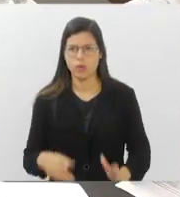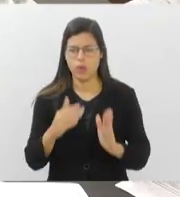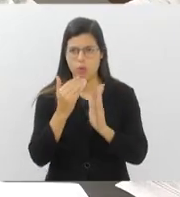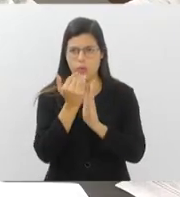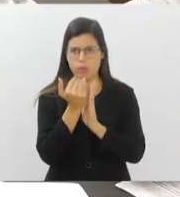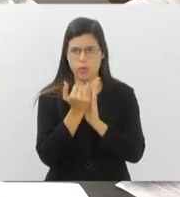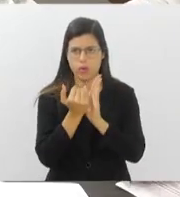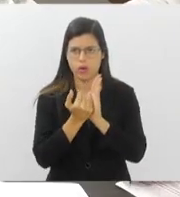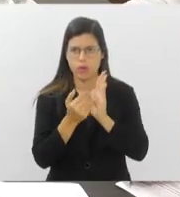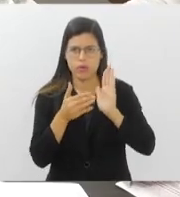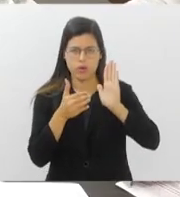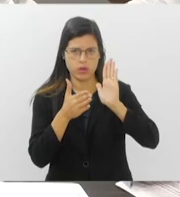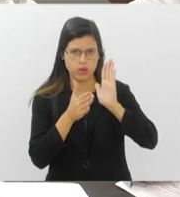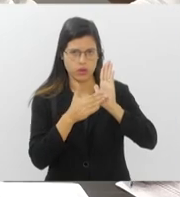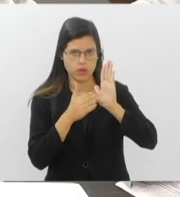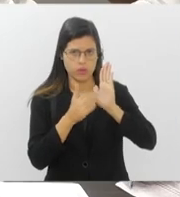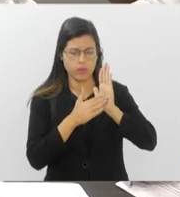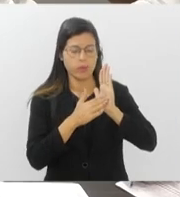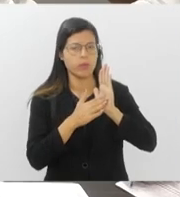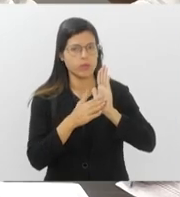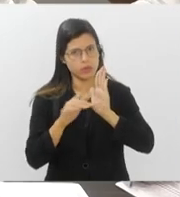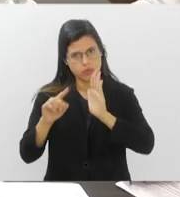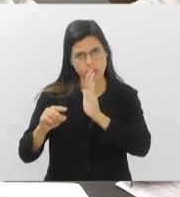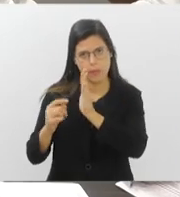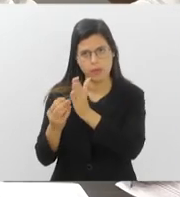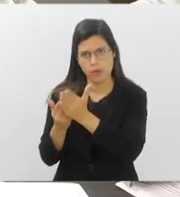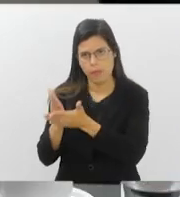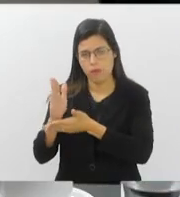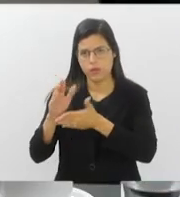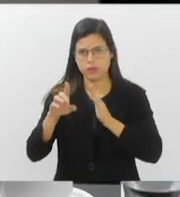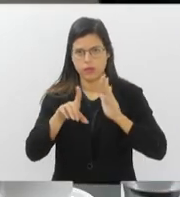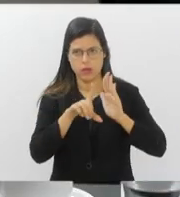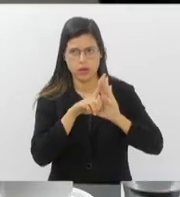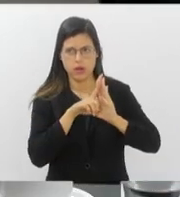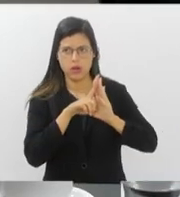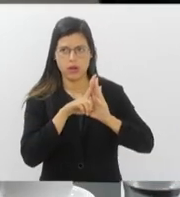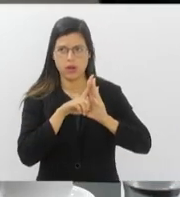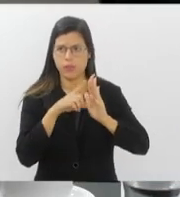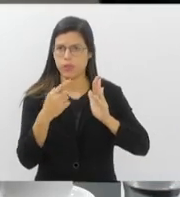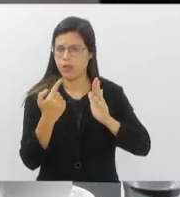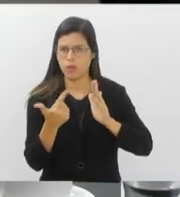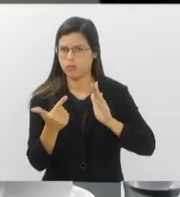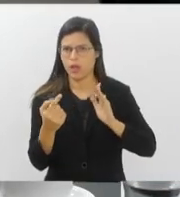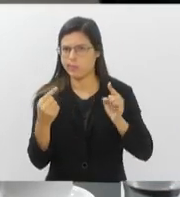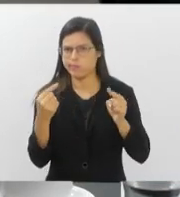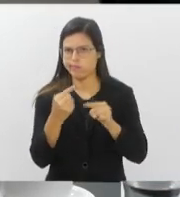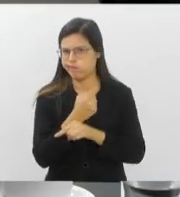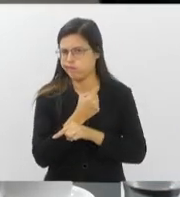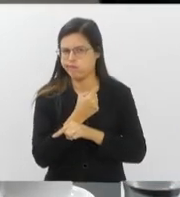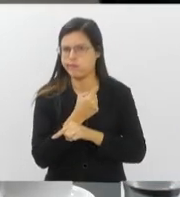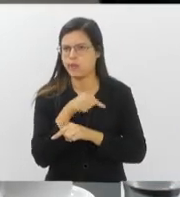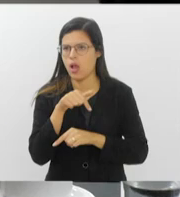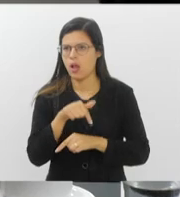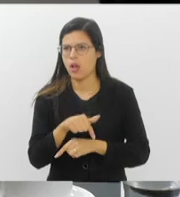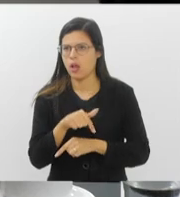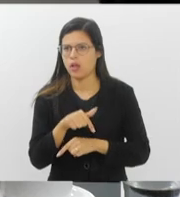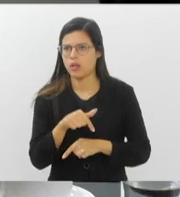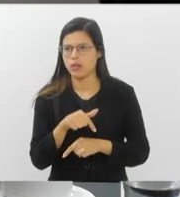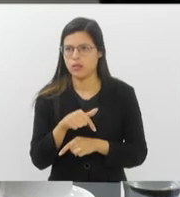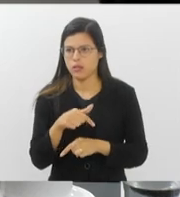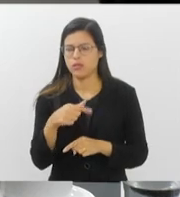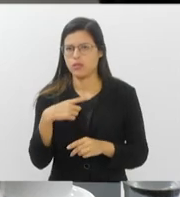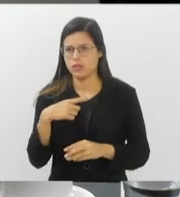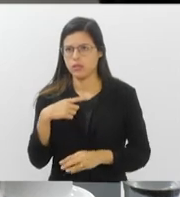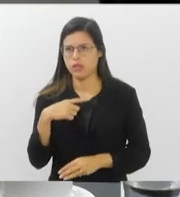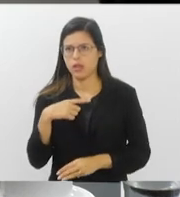eu propus e que virou lei não entra nessas contradições. Ele está aí totalmente transcrito, ele